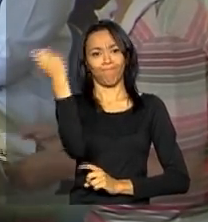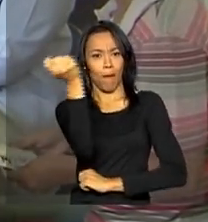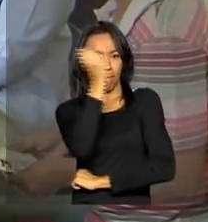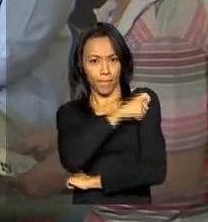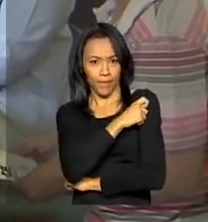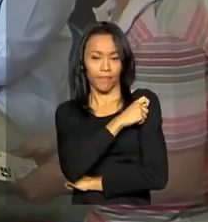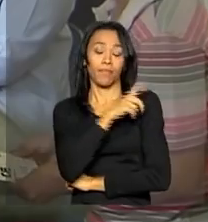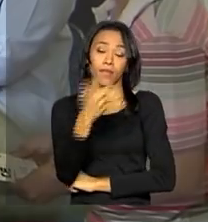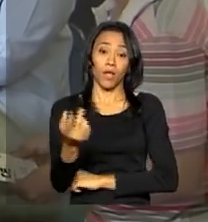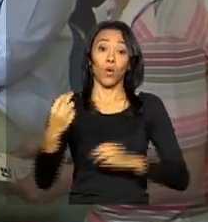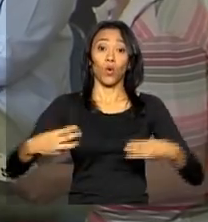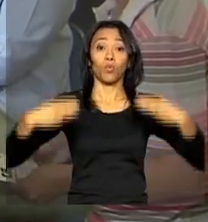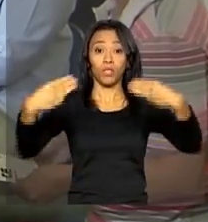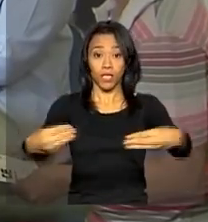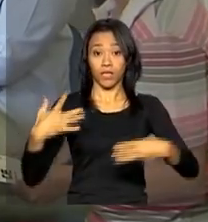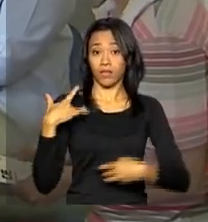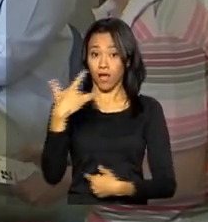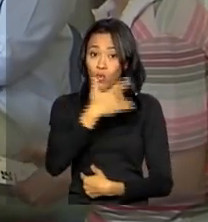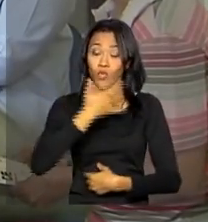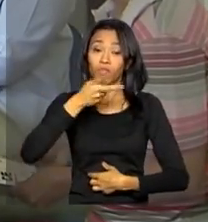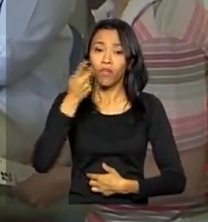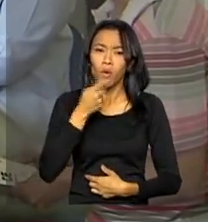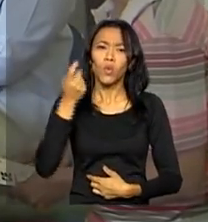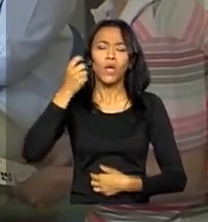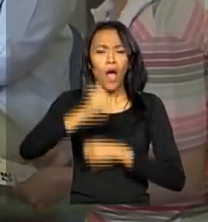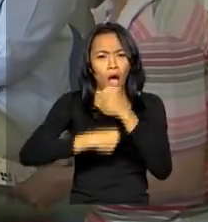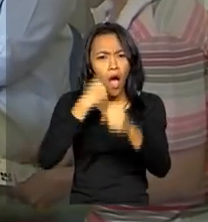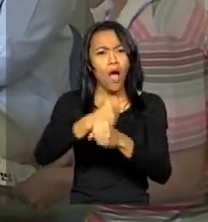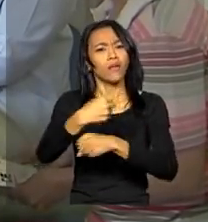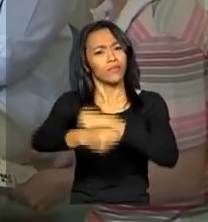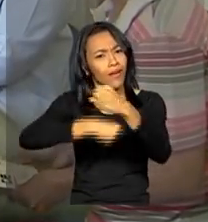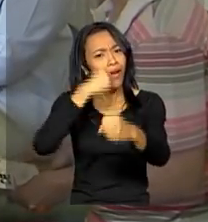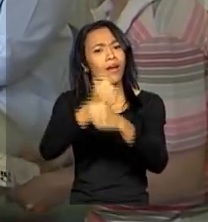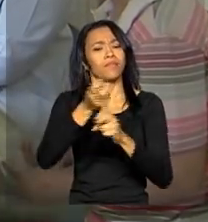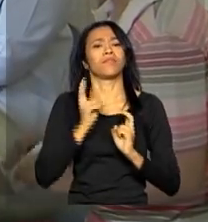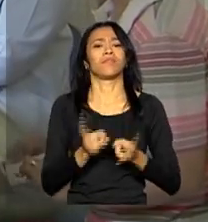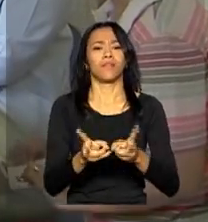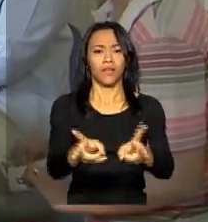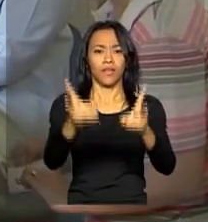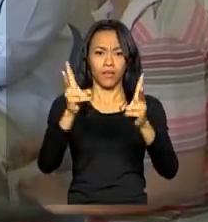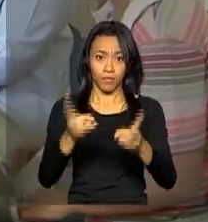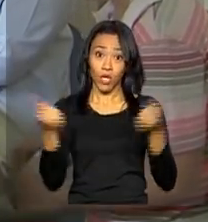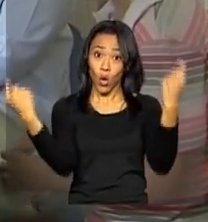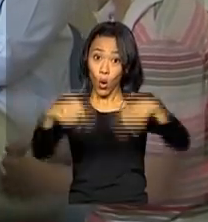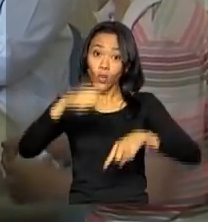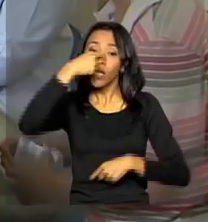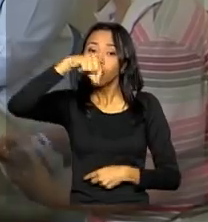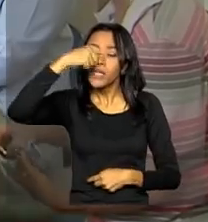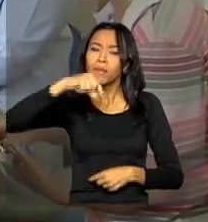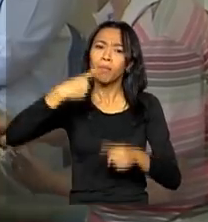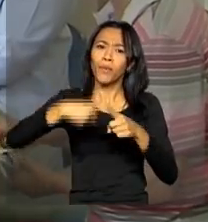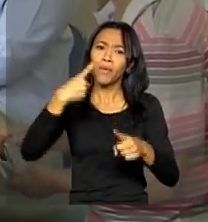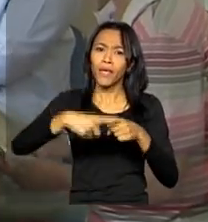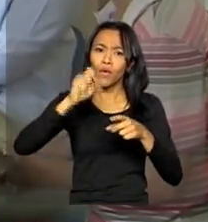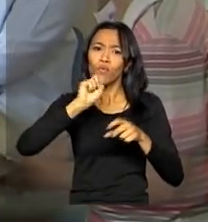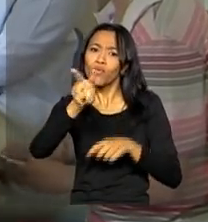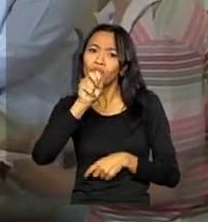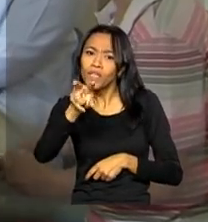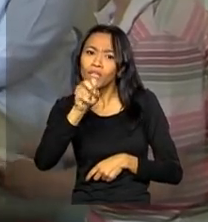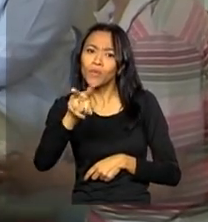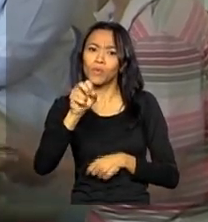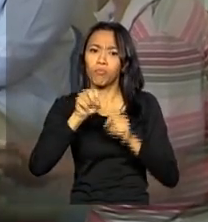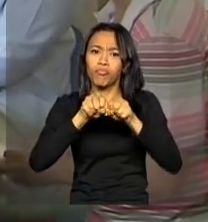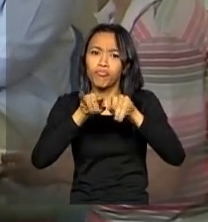Ministério da Saúde explica que realiza todos os anos a campanha nacional de vacinação contra a gripe porque o vírus